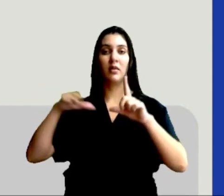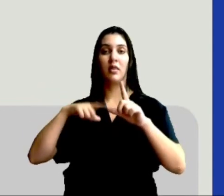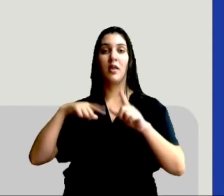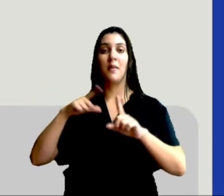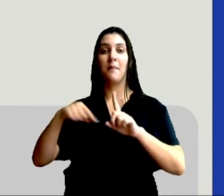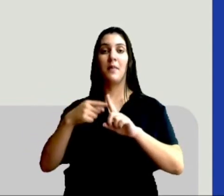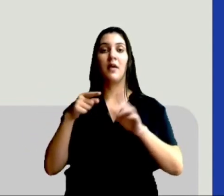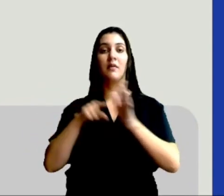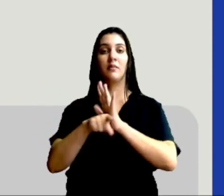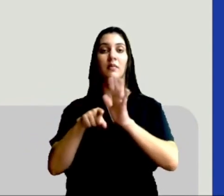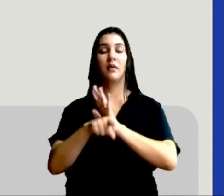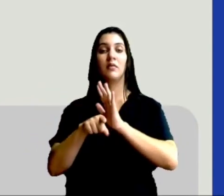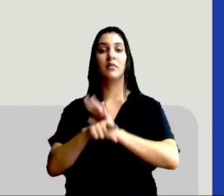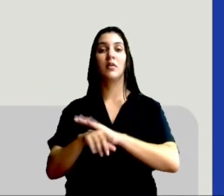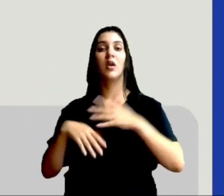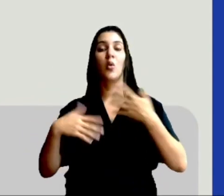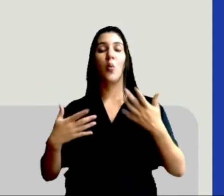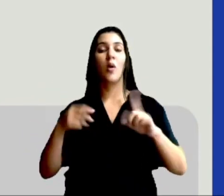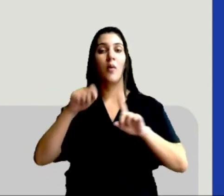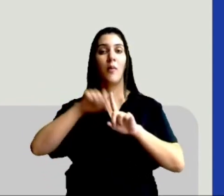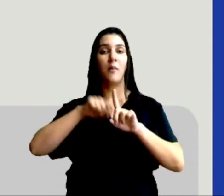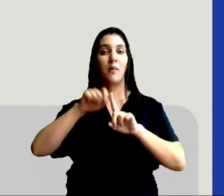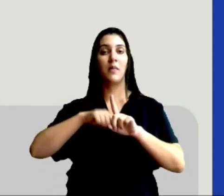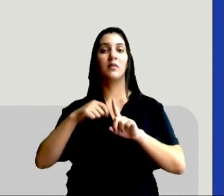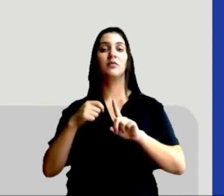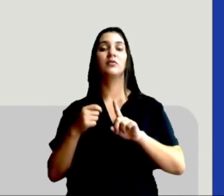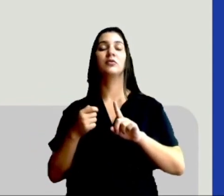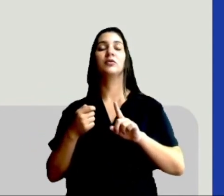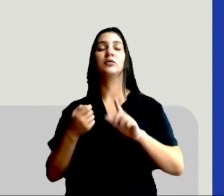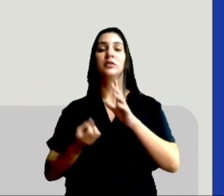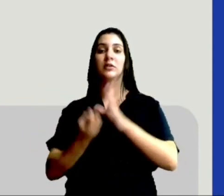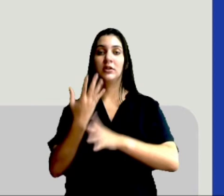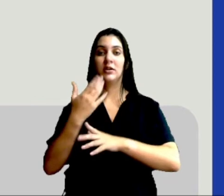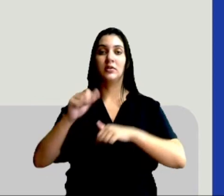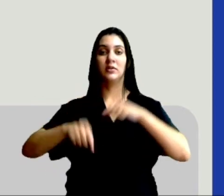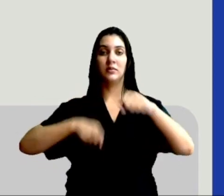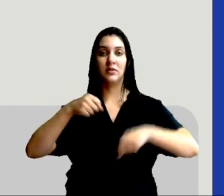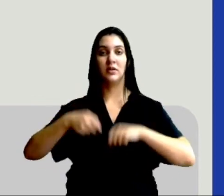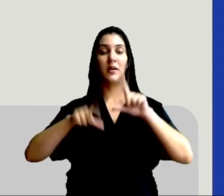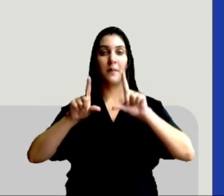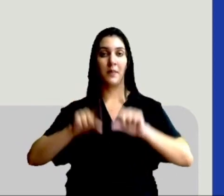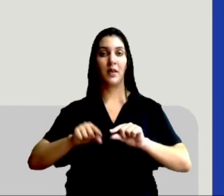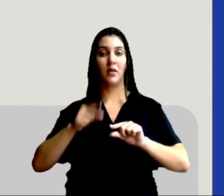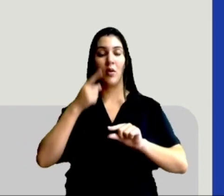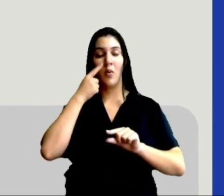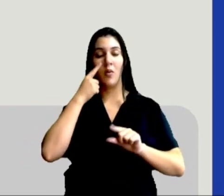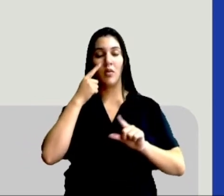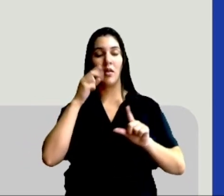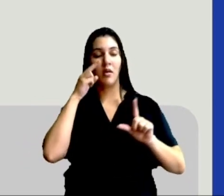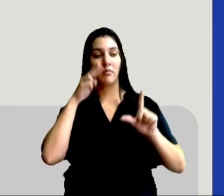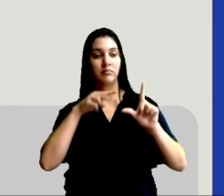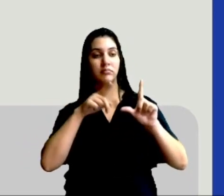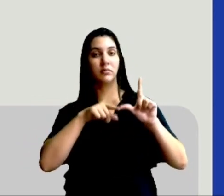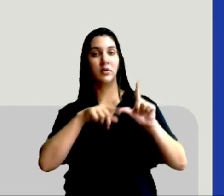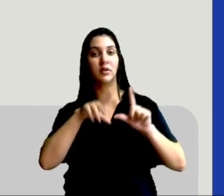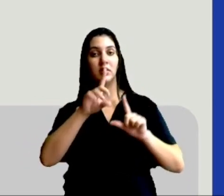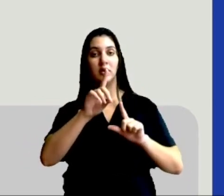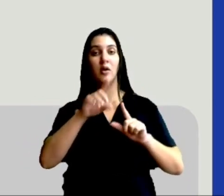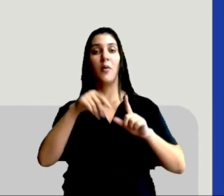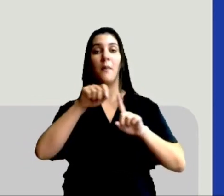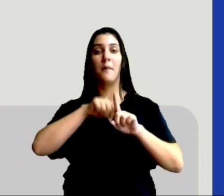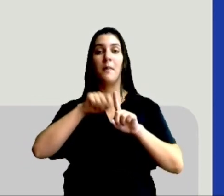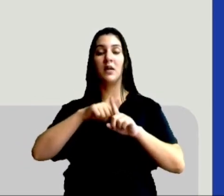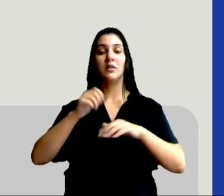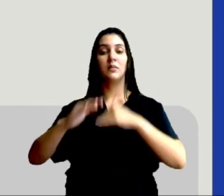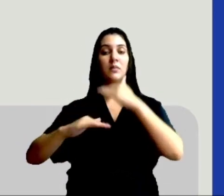mais perguntinhas. Em que mês a produção de bicicletas foi menor? Olha aí, a letra D, eu quero saber em que mês a produção foi